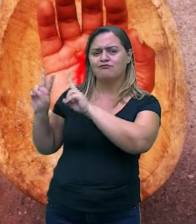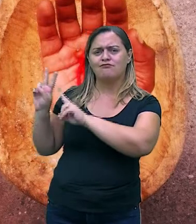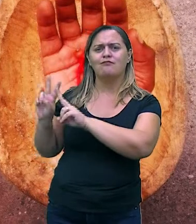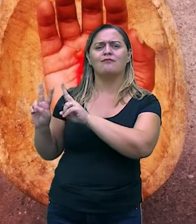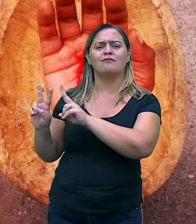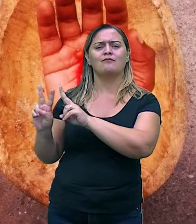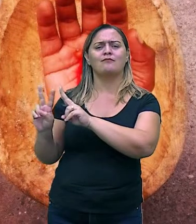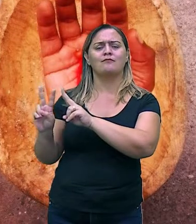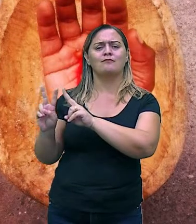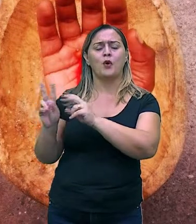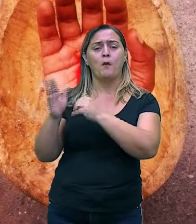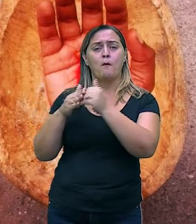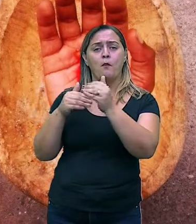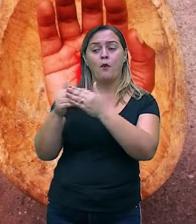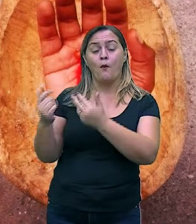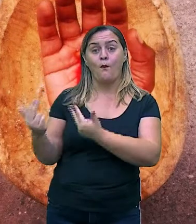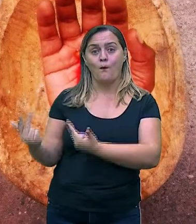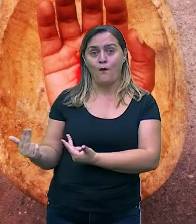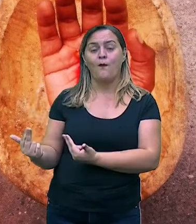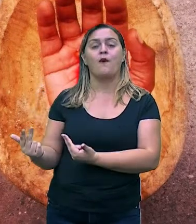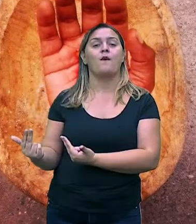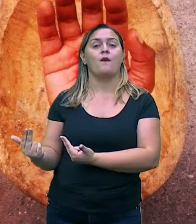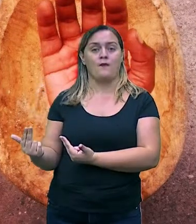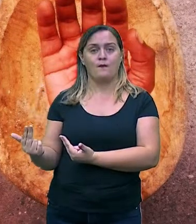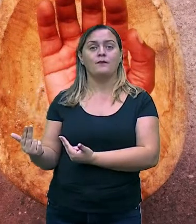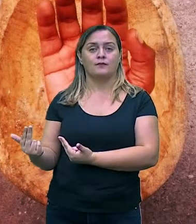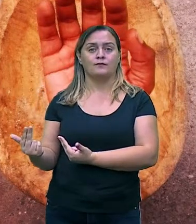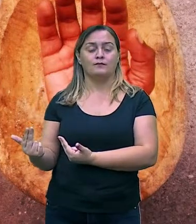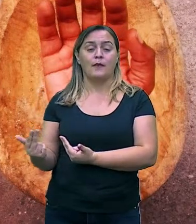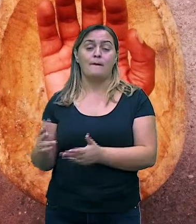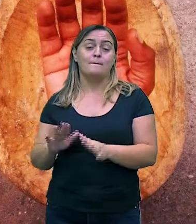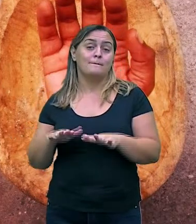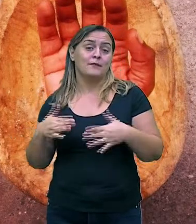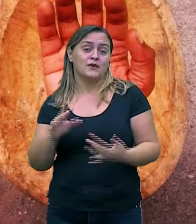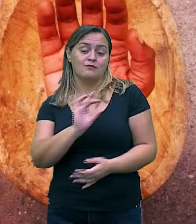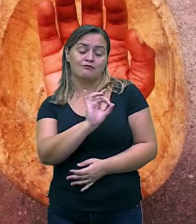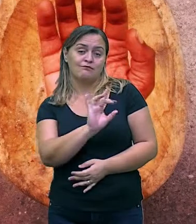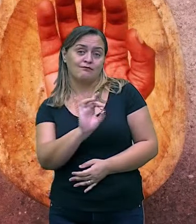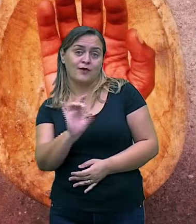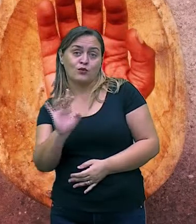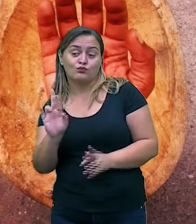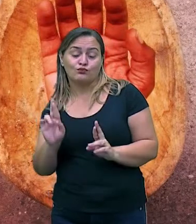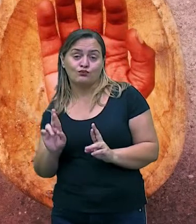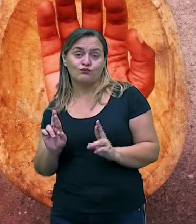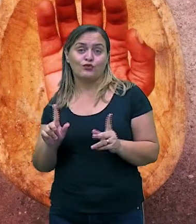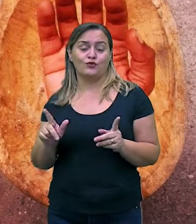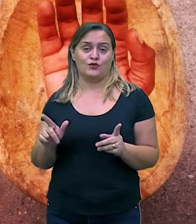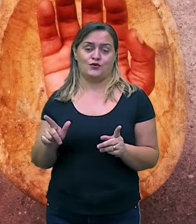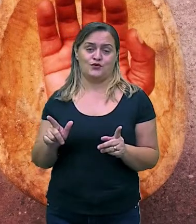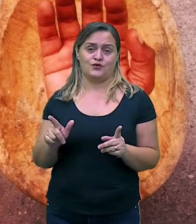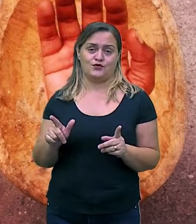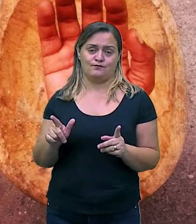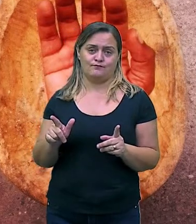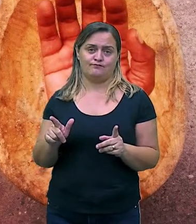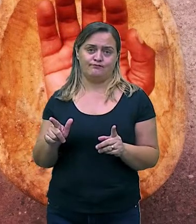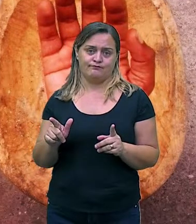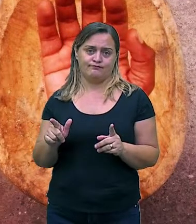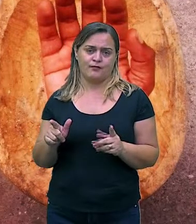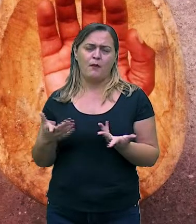Observe que cada uma tem a sua intervenção. Vamos falar que esse artista ele é um fotógrafo.